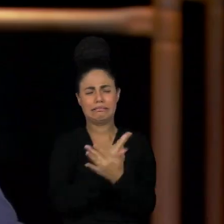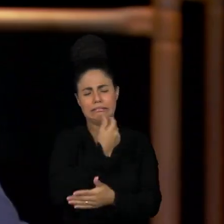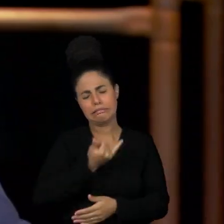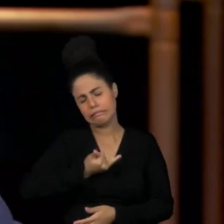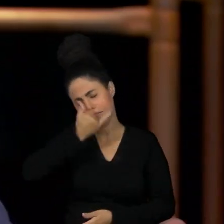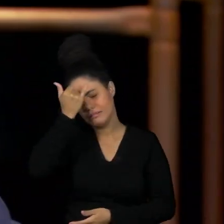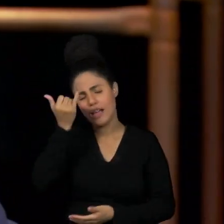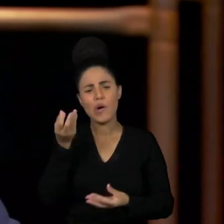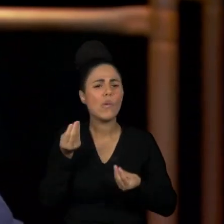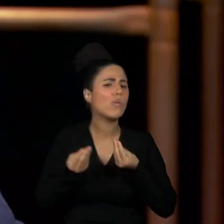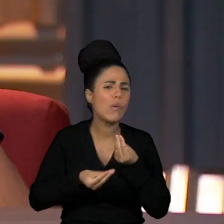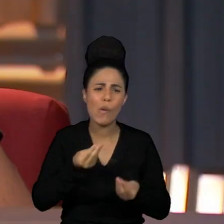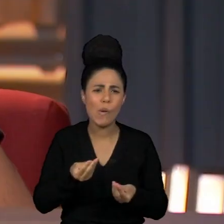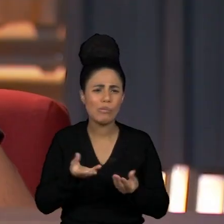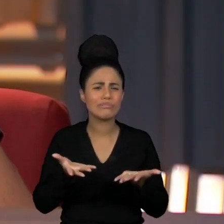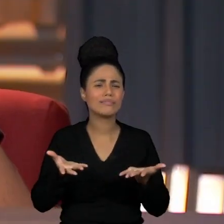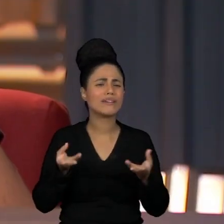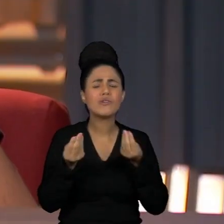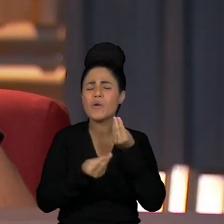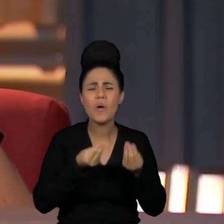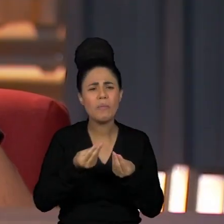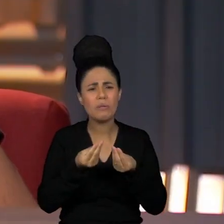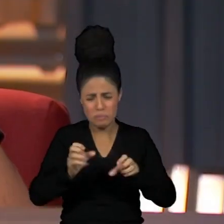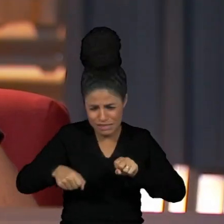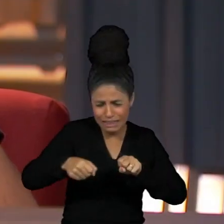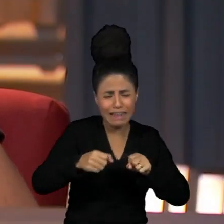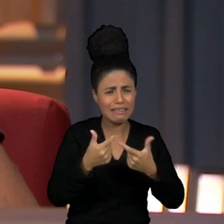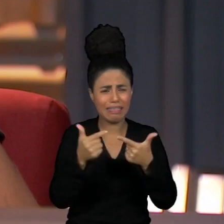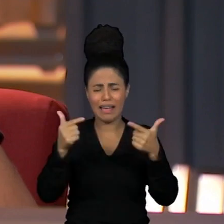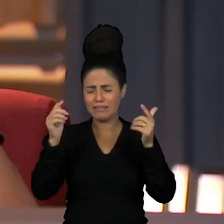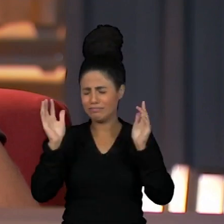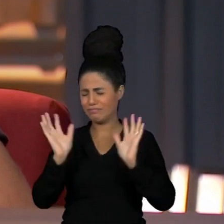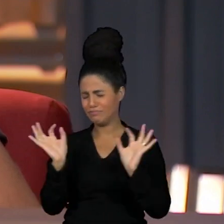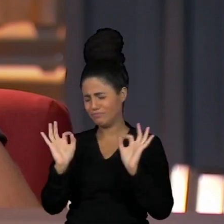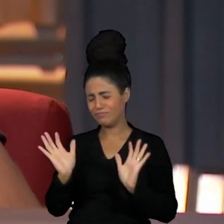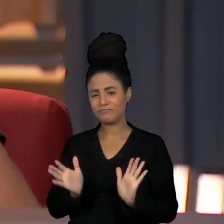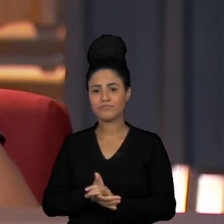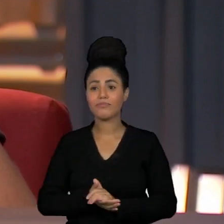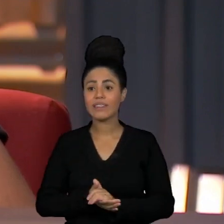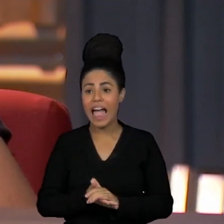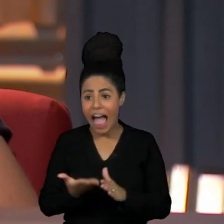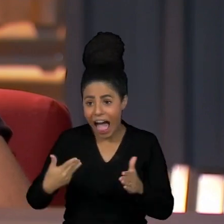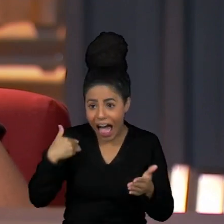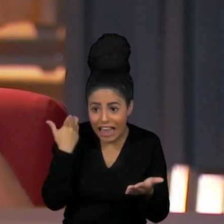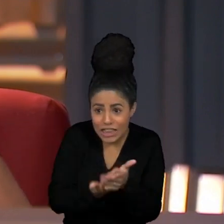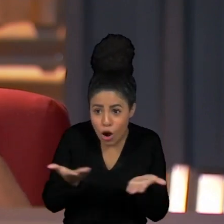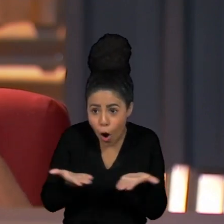Peguei o dinheiro de volta aparentemente e fez, nem a então. bicicleta eu tenho mais. Tá sem a bicicleta até hoje.